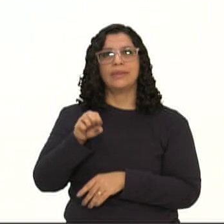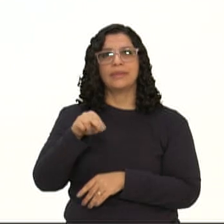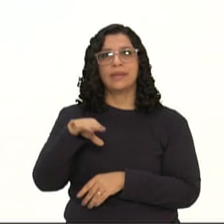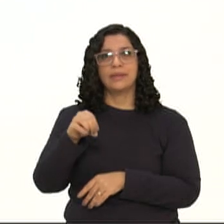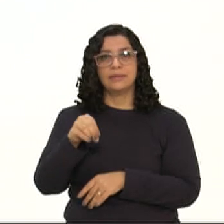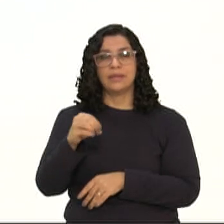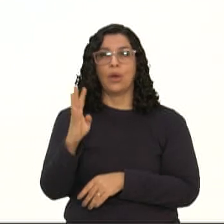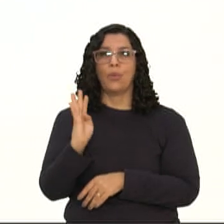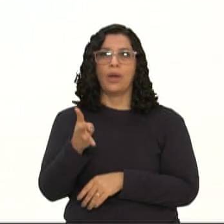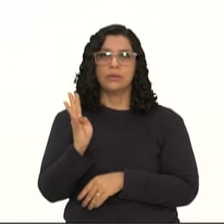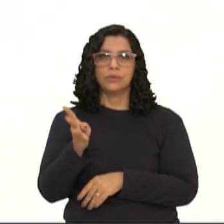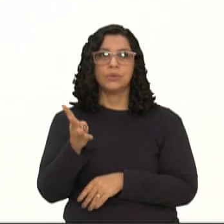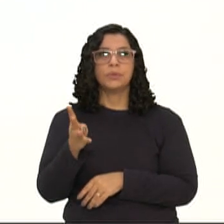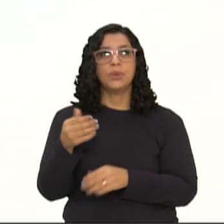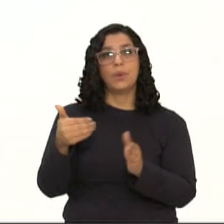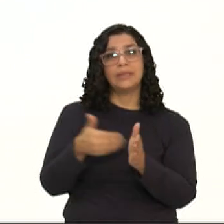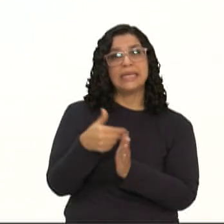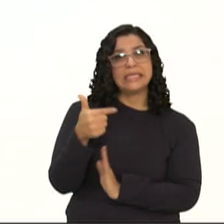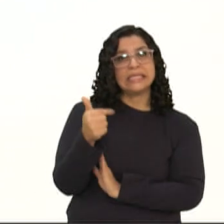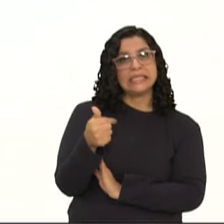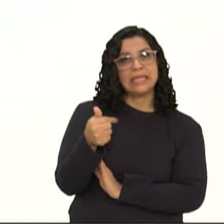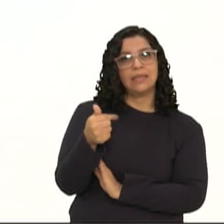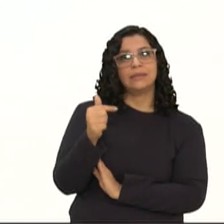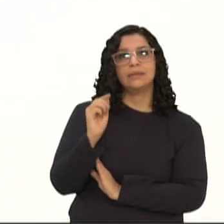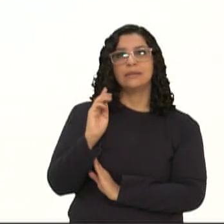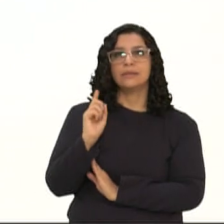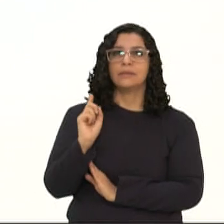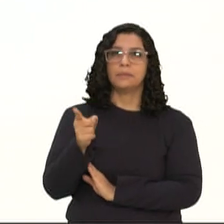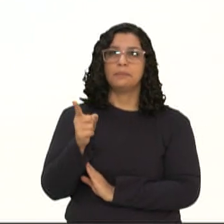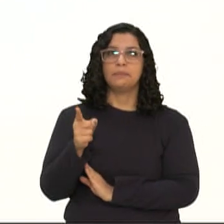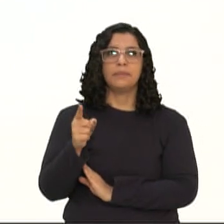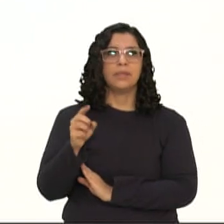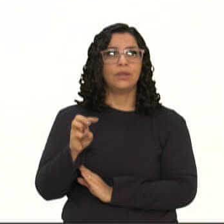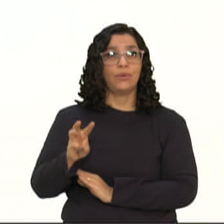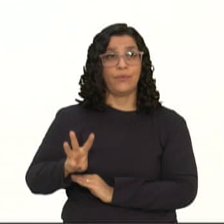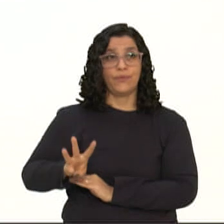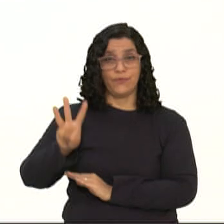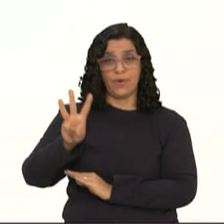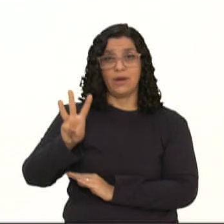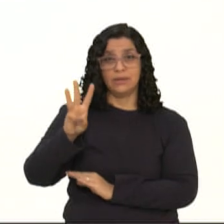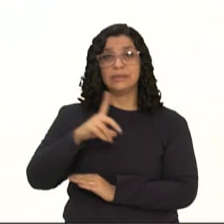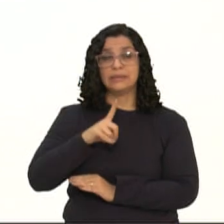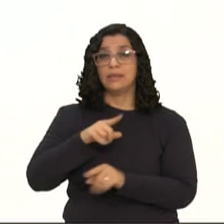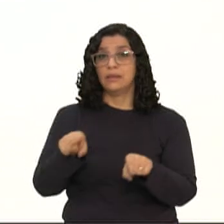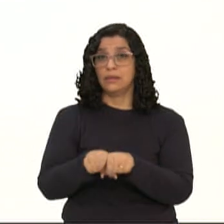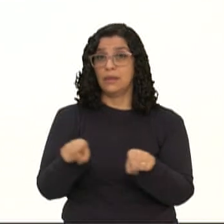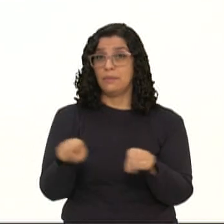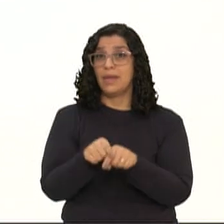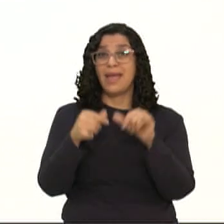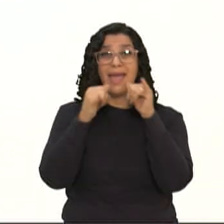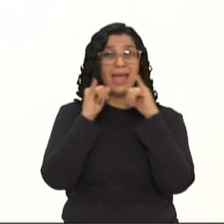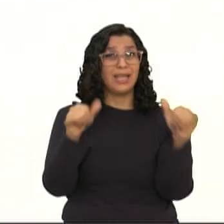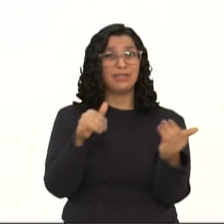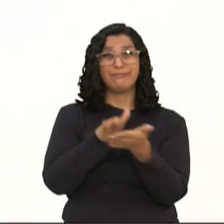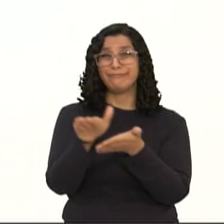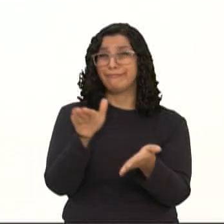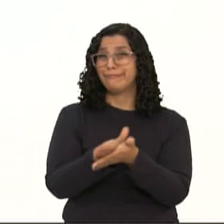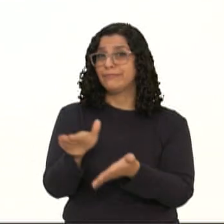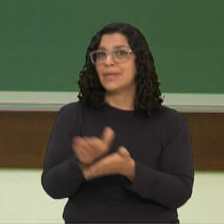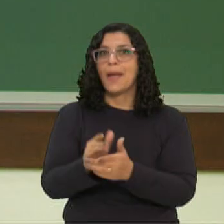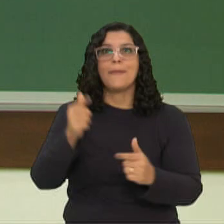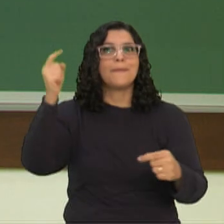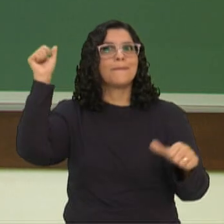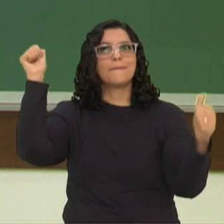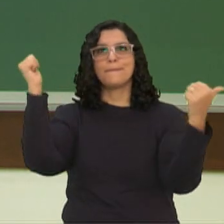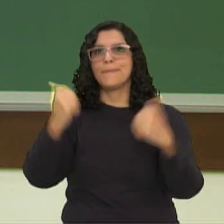entre 4.000 e 7.000 volts, né, é uma alta potência, gasta bastante energia. É o vilão no caso do